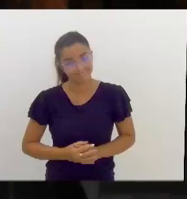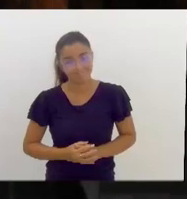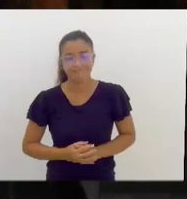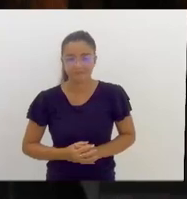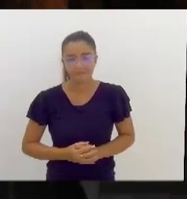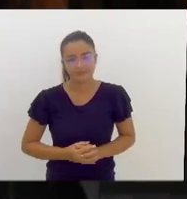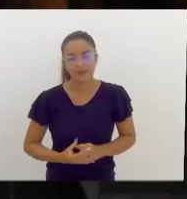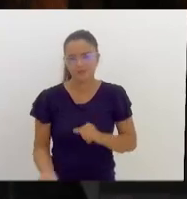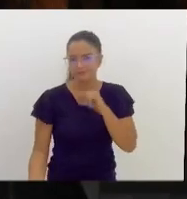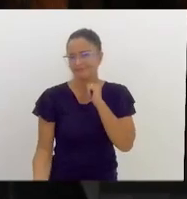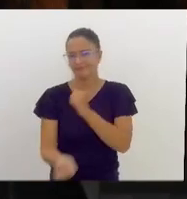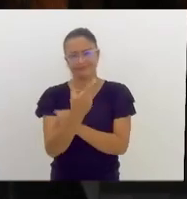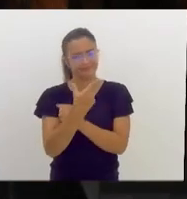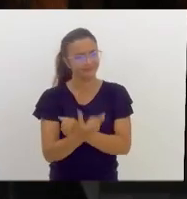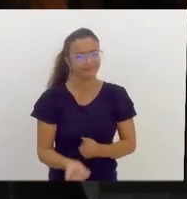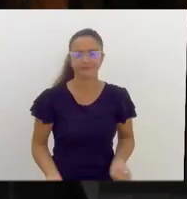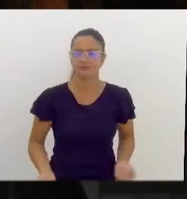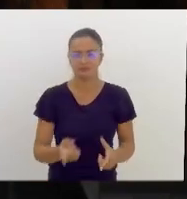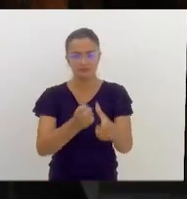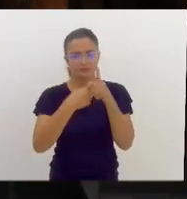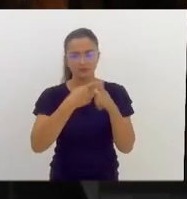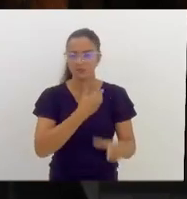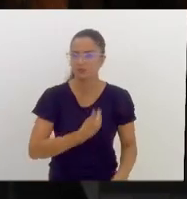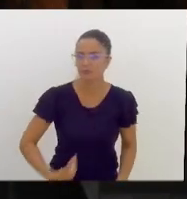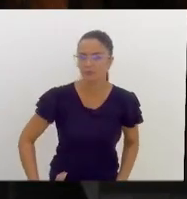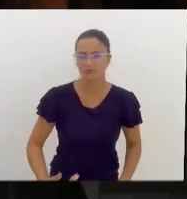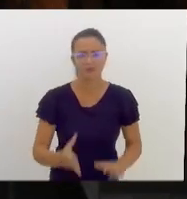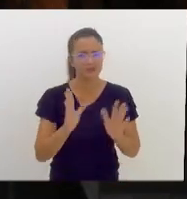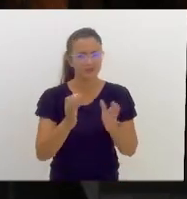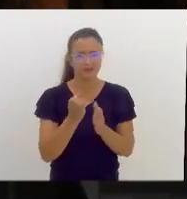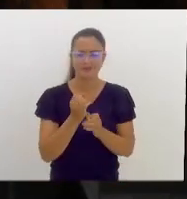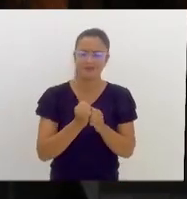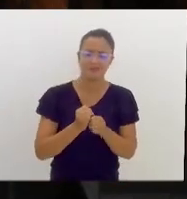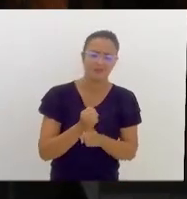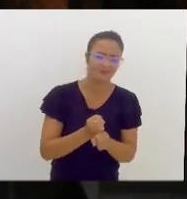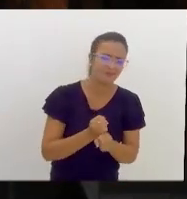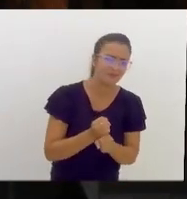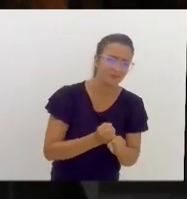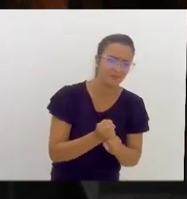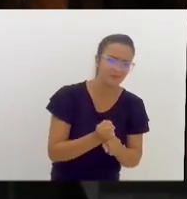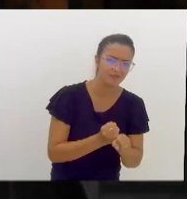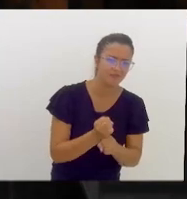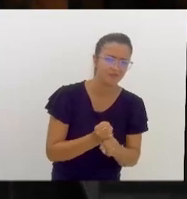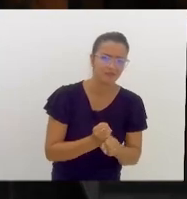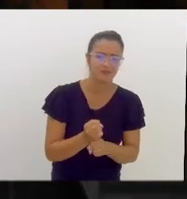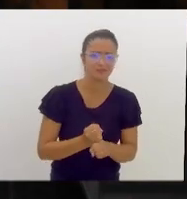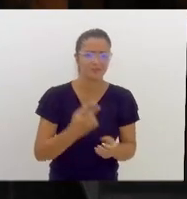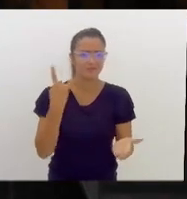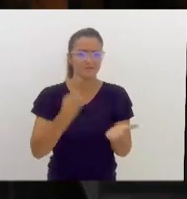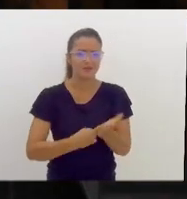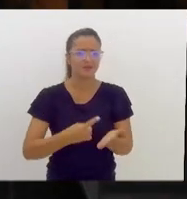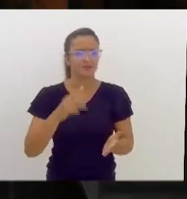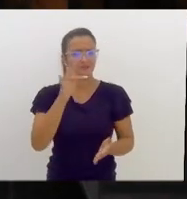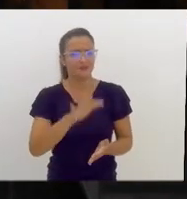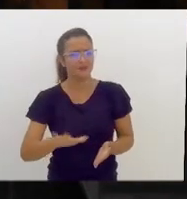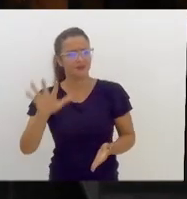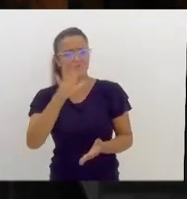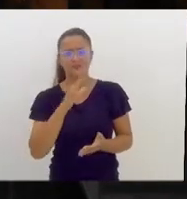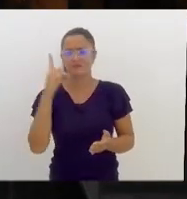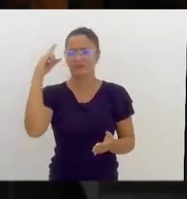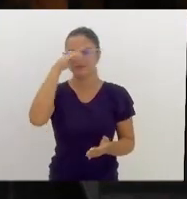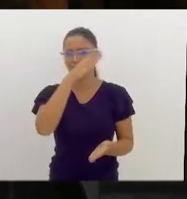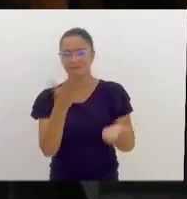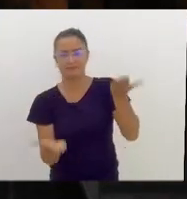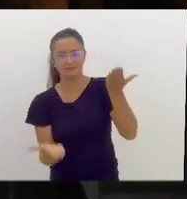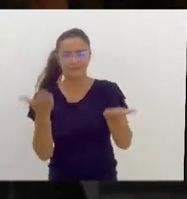esse absurdo da dívida pública nos impõe em décadas de um pacto federativo desequilibrado. Eu cito isso para destacar a